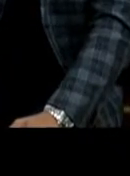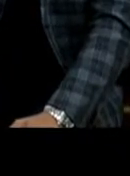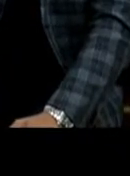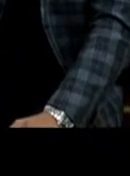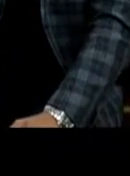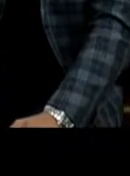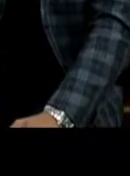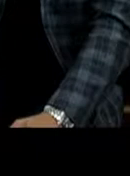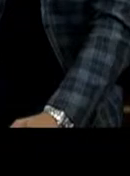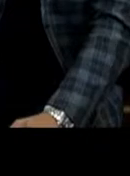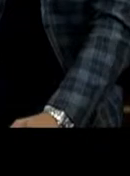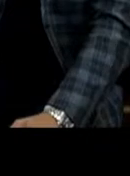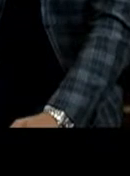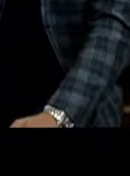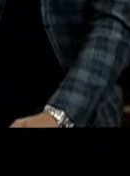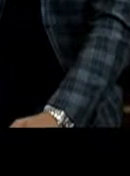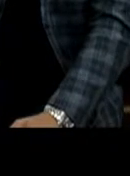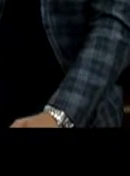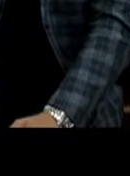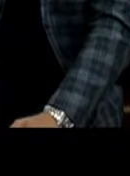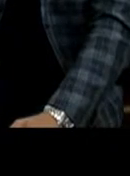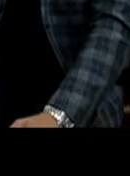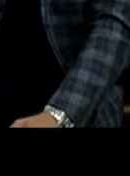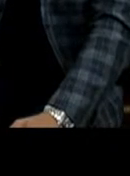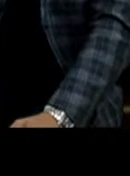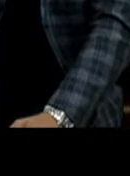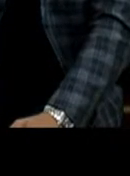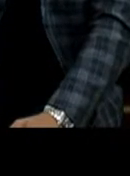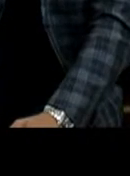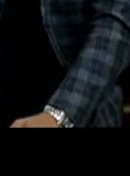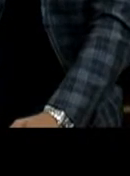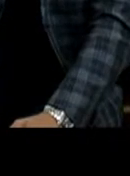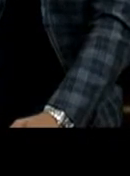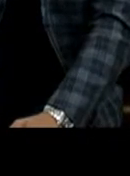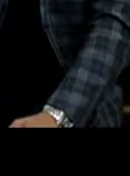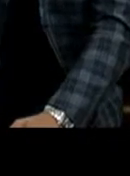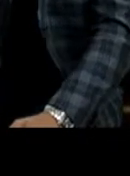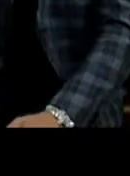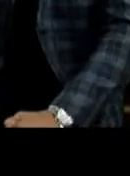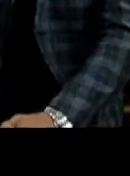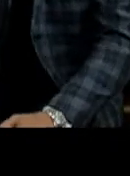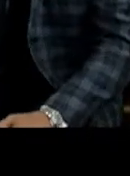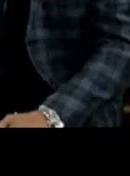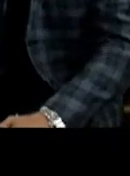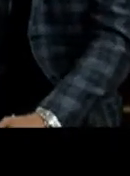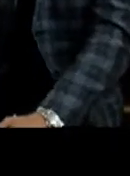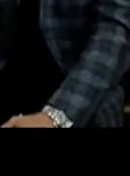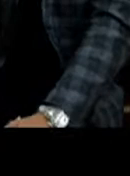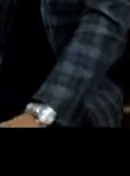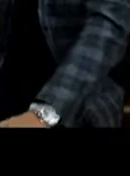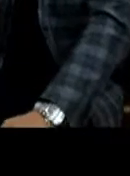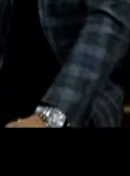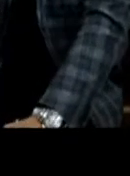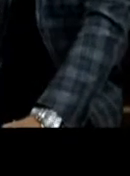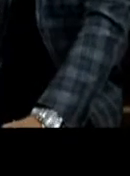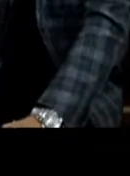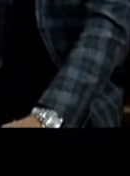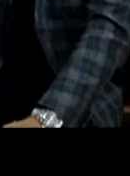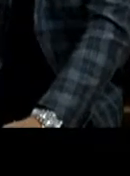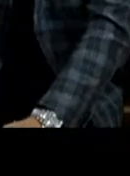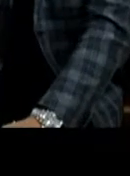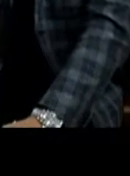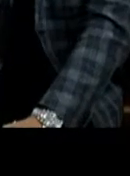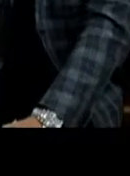da economia da cultura, e a cultura sendo cada vez mais importante nesse aspecto. La innovación es un